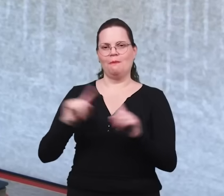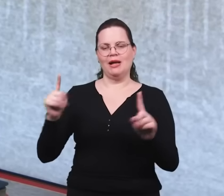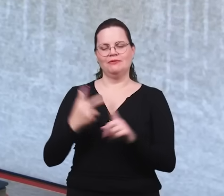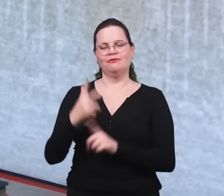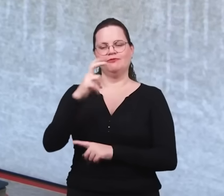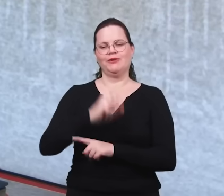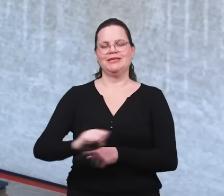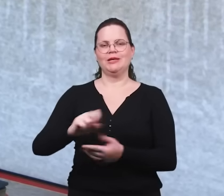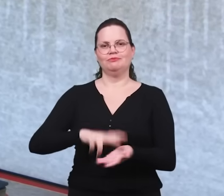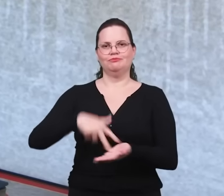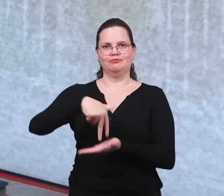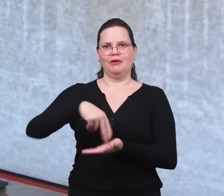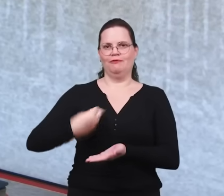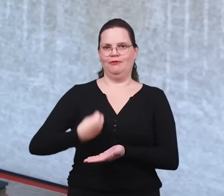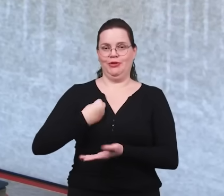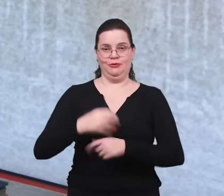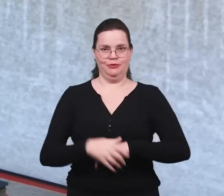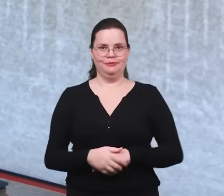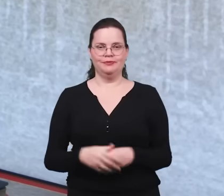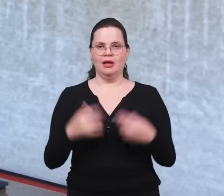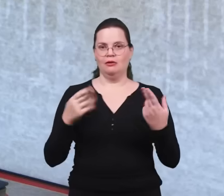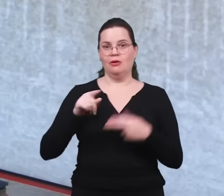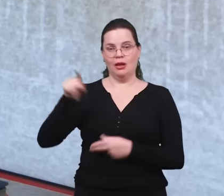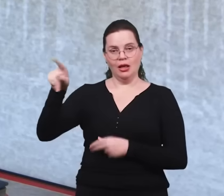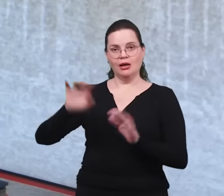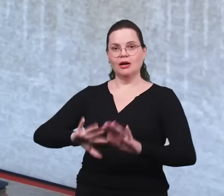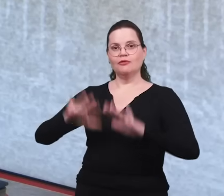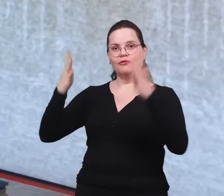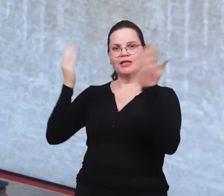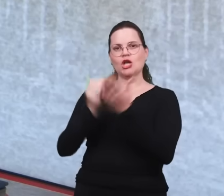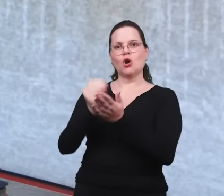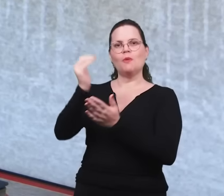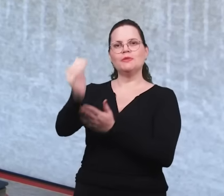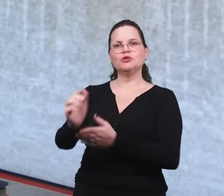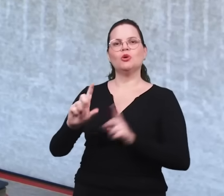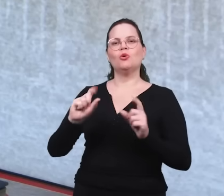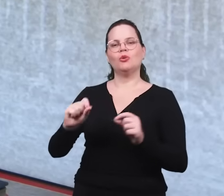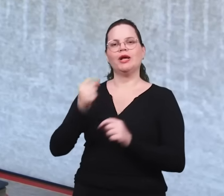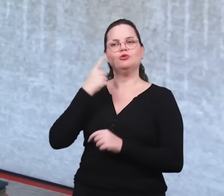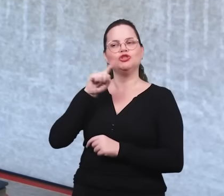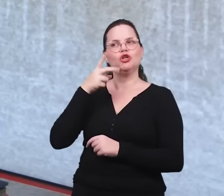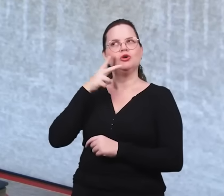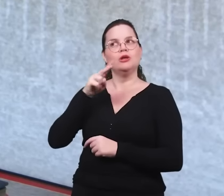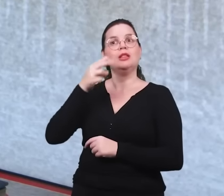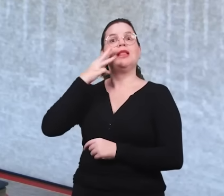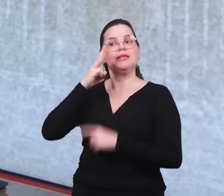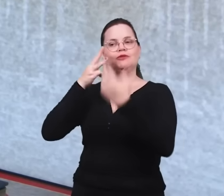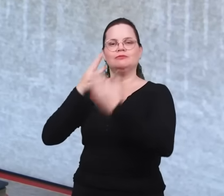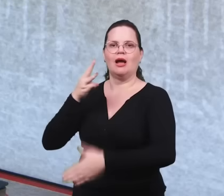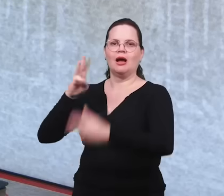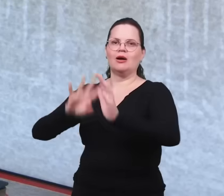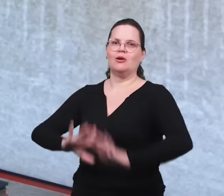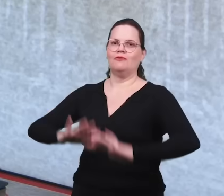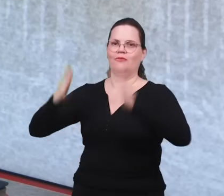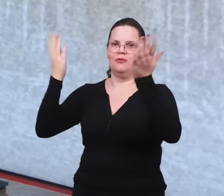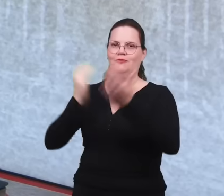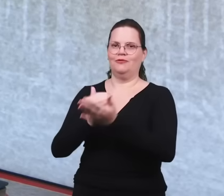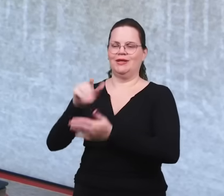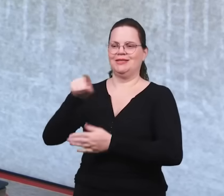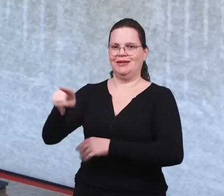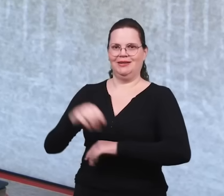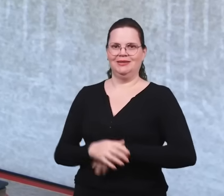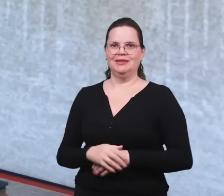terceiro dia, dando um significado, uma representação daquele terceiro dia no qual